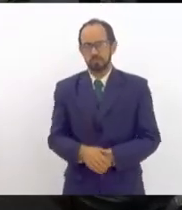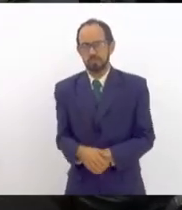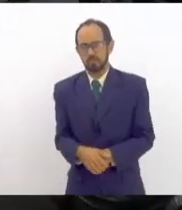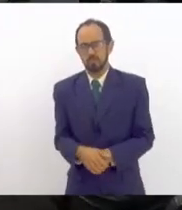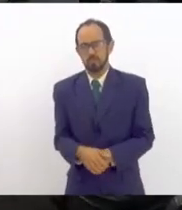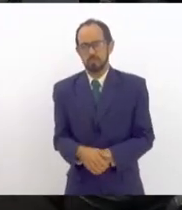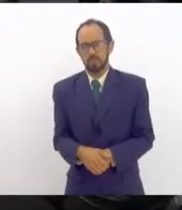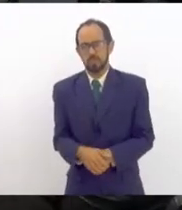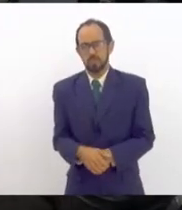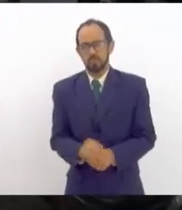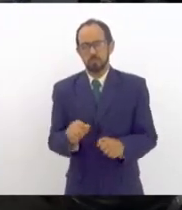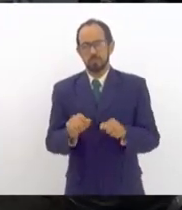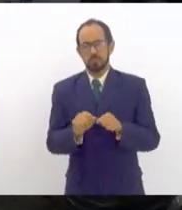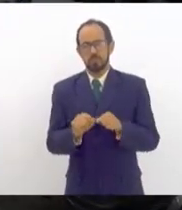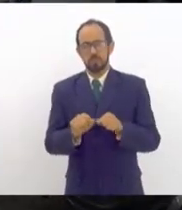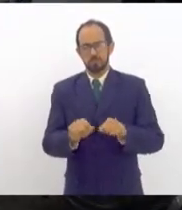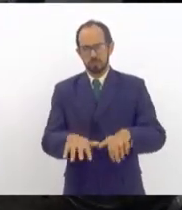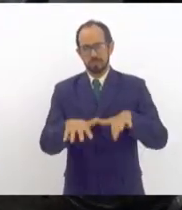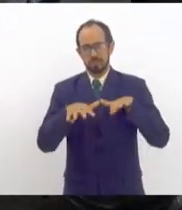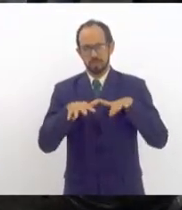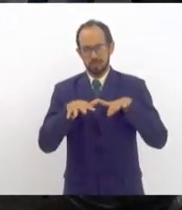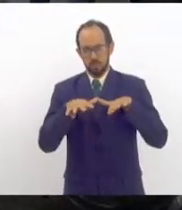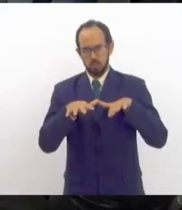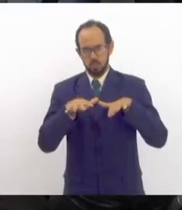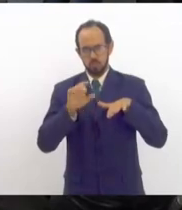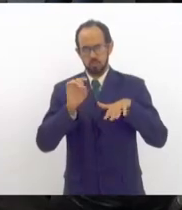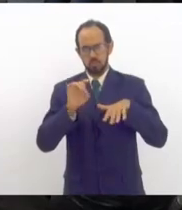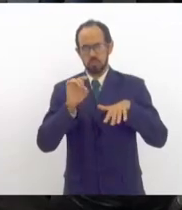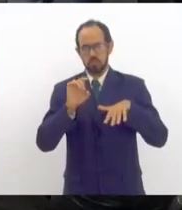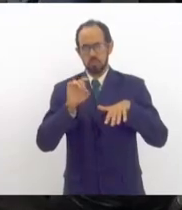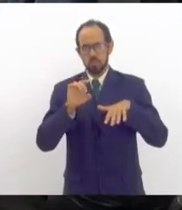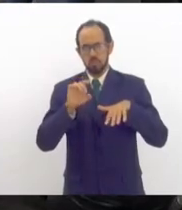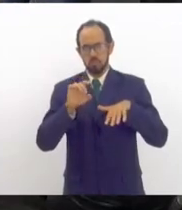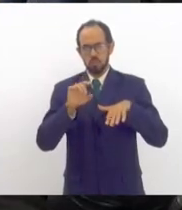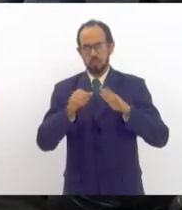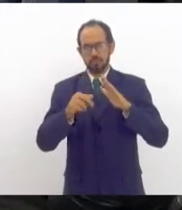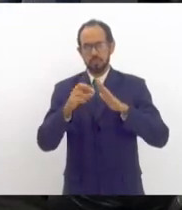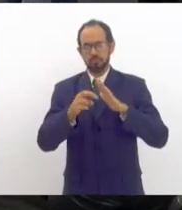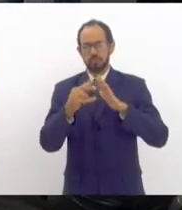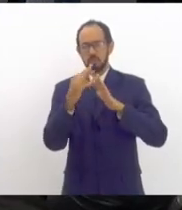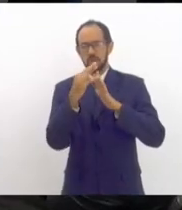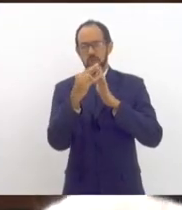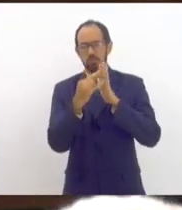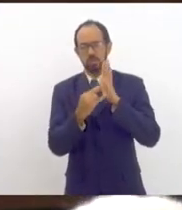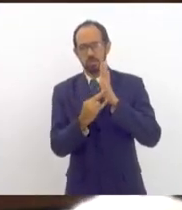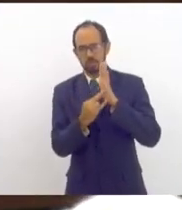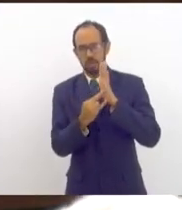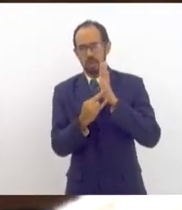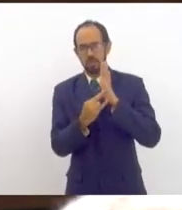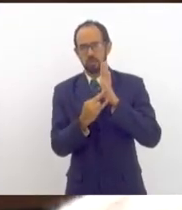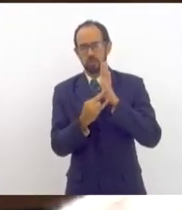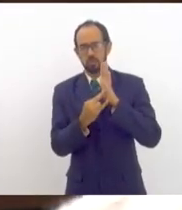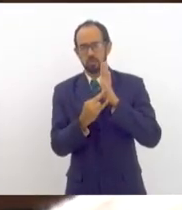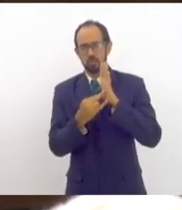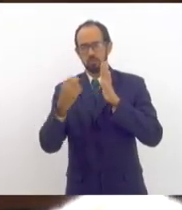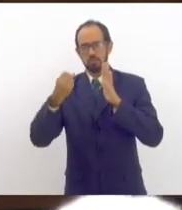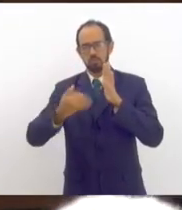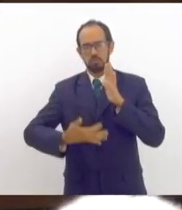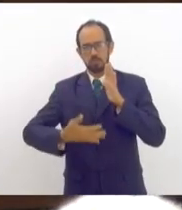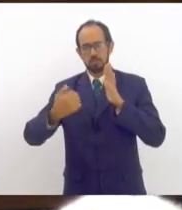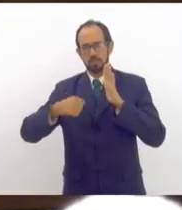para ter uma sessão extraordinária diz o regimento interno que tem que